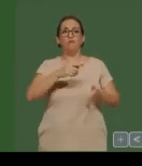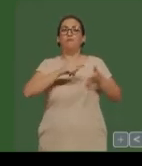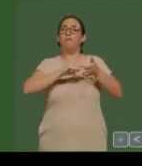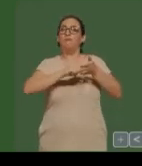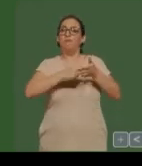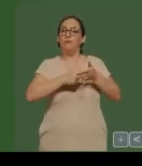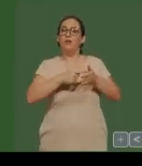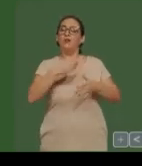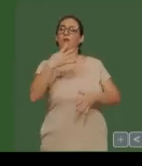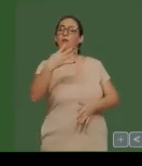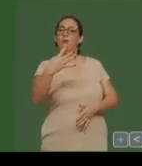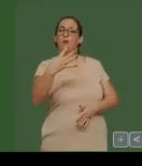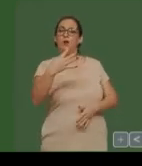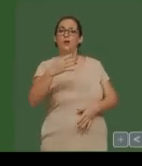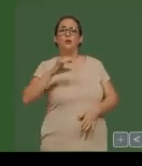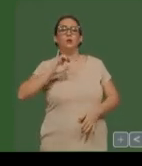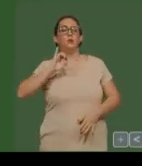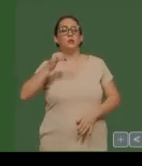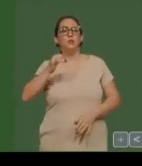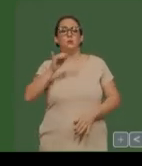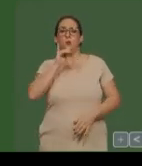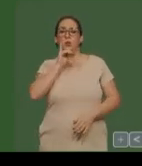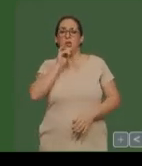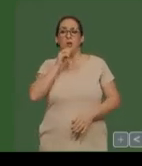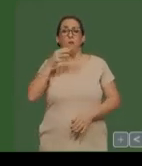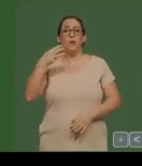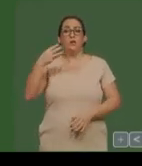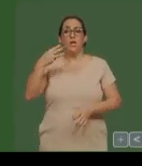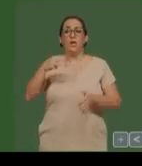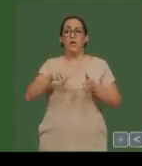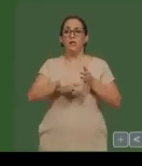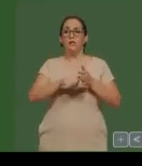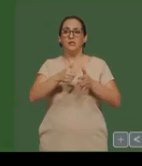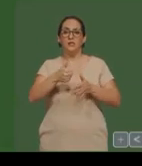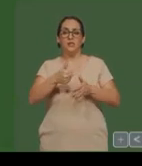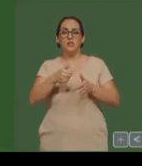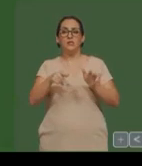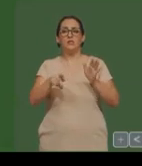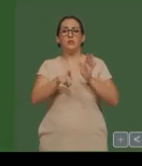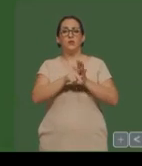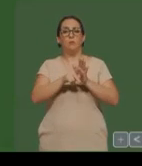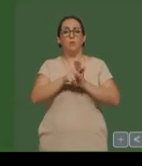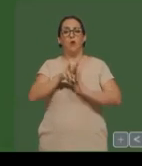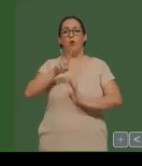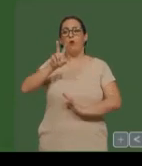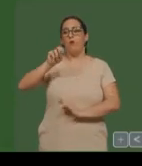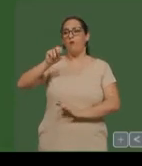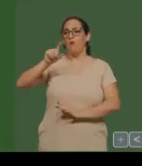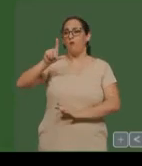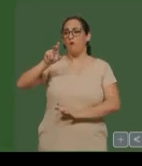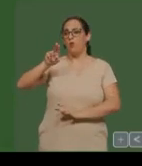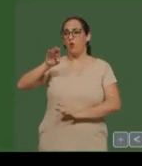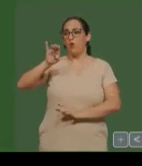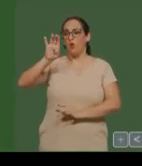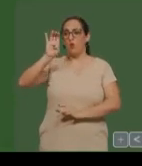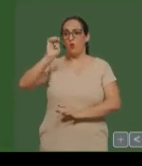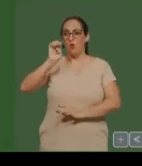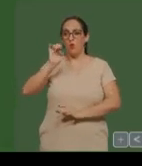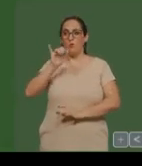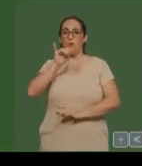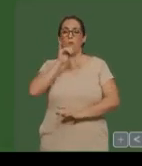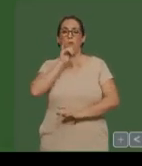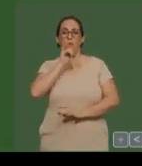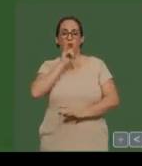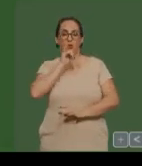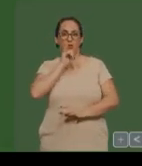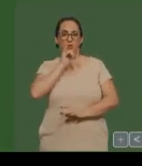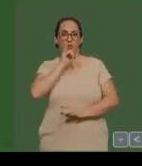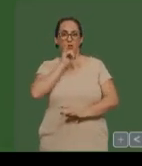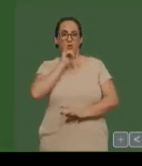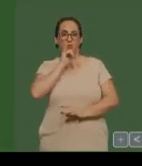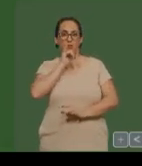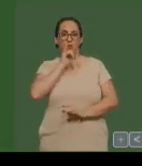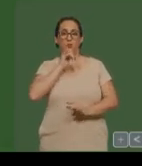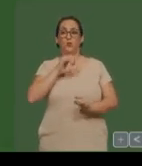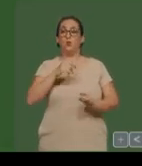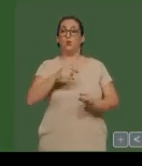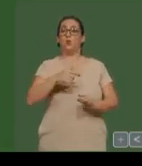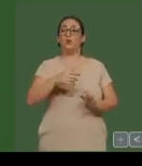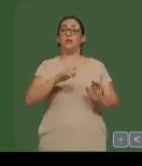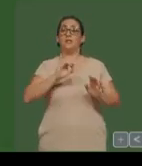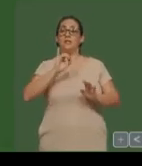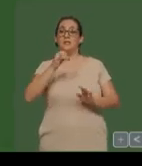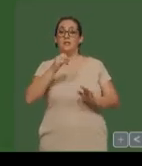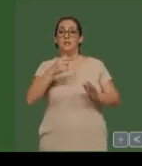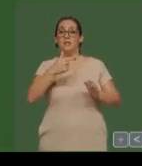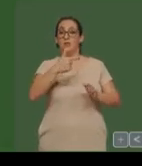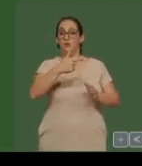uma dimensão, né, tridimensional, o volume da esfera, se você duplicou o raio, o volume vai ficar multiplicado por